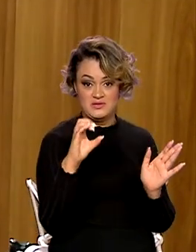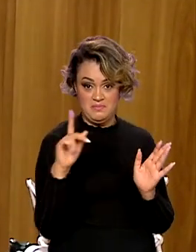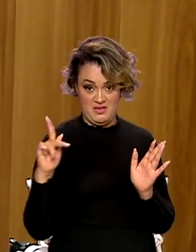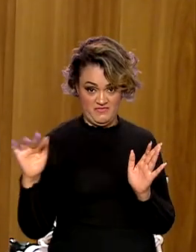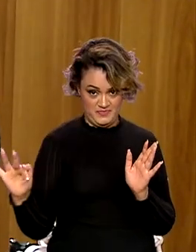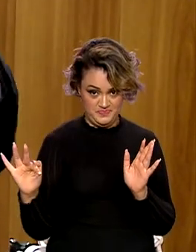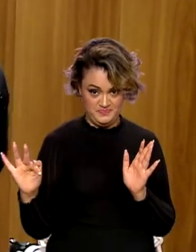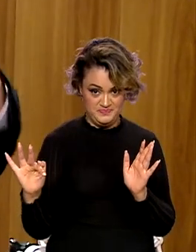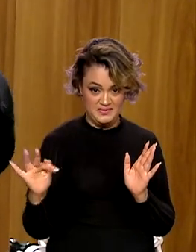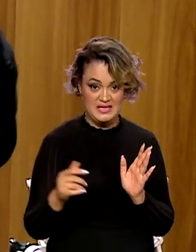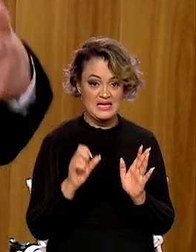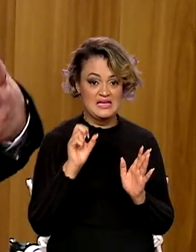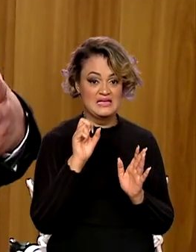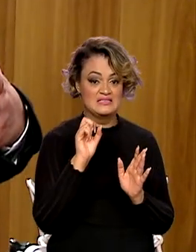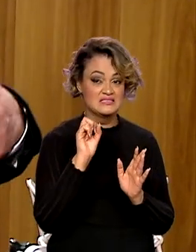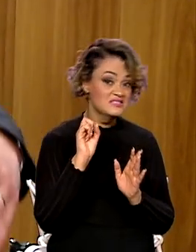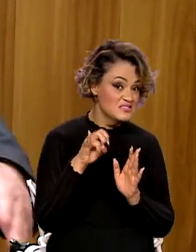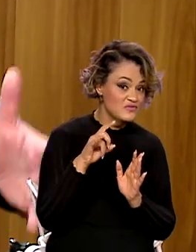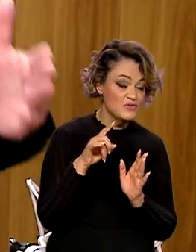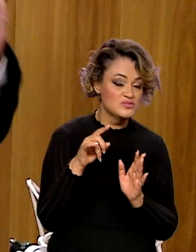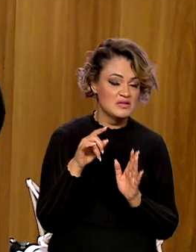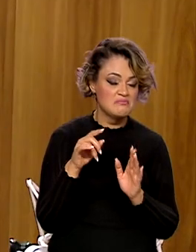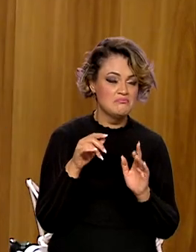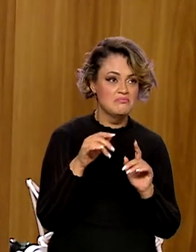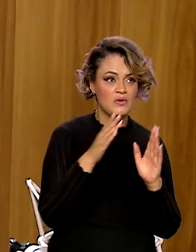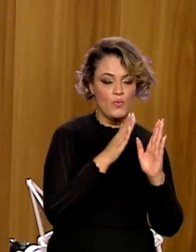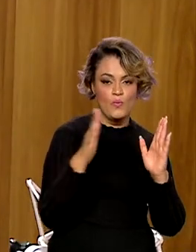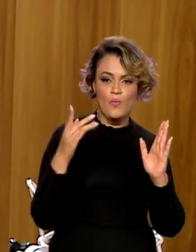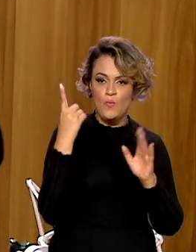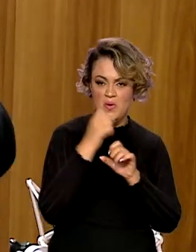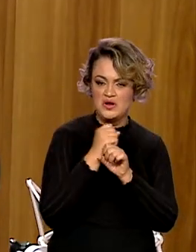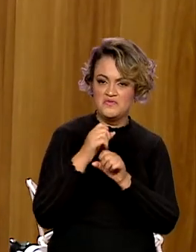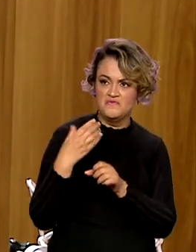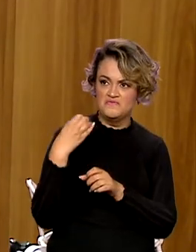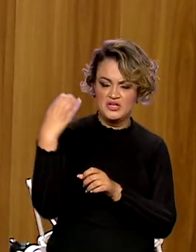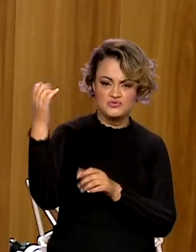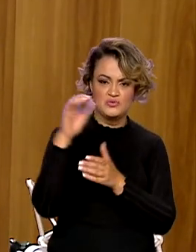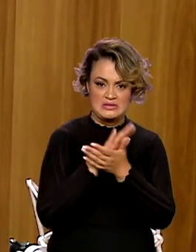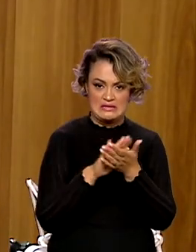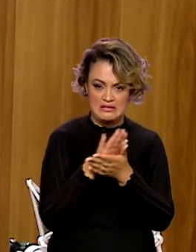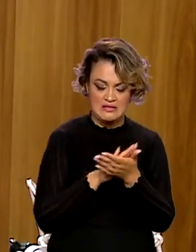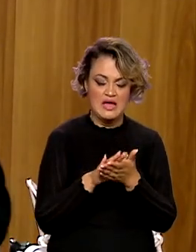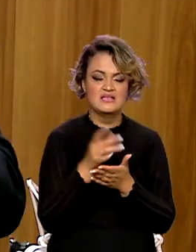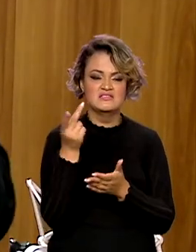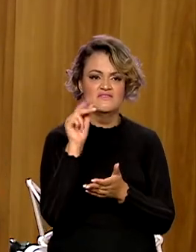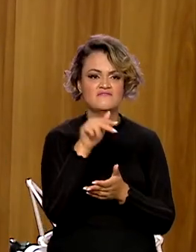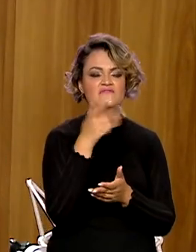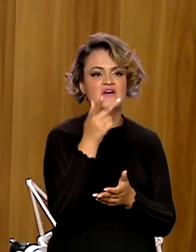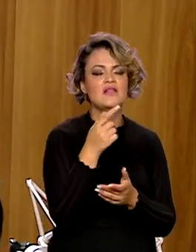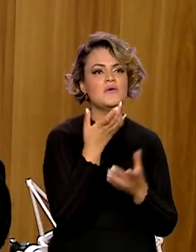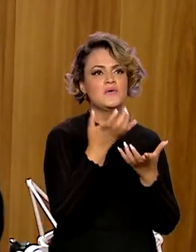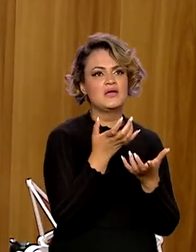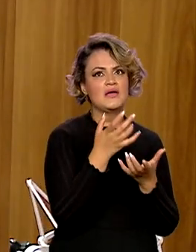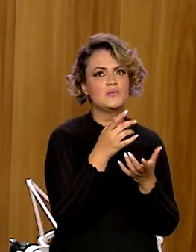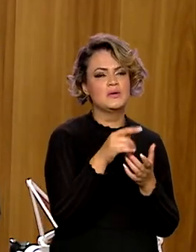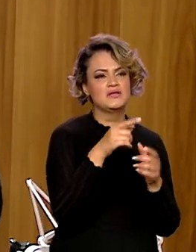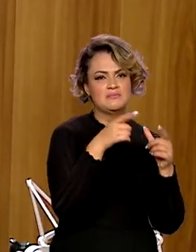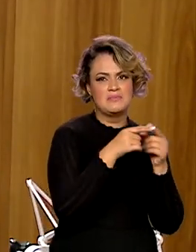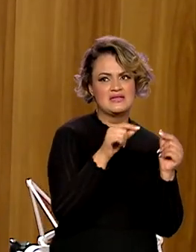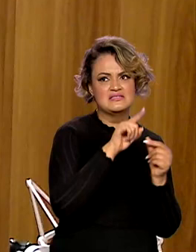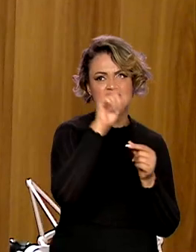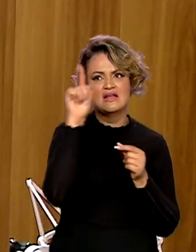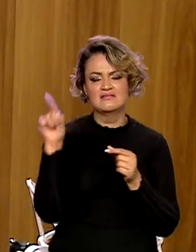e se você não voou nos últimos 12 meses e você fala, escreve lá, quero ir de Brasília a Manaus